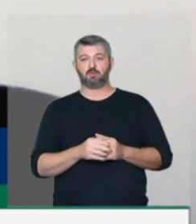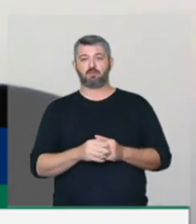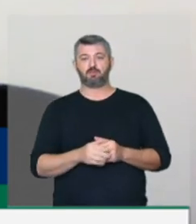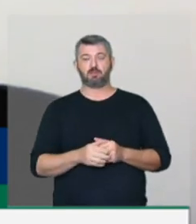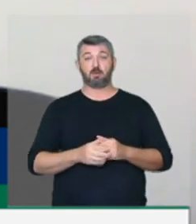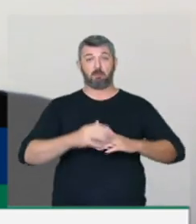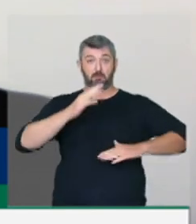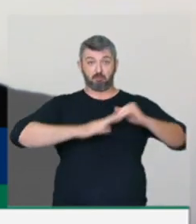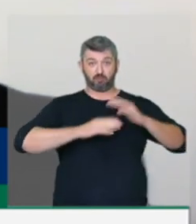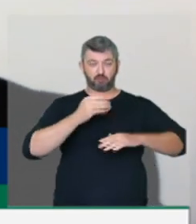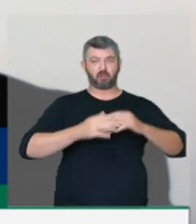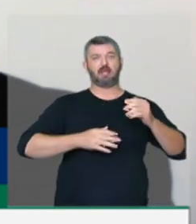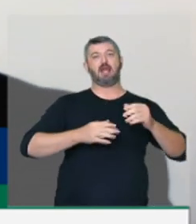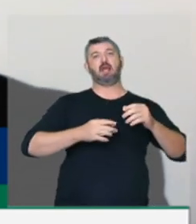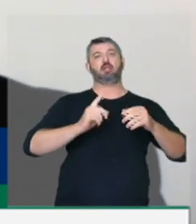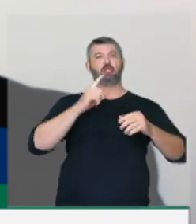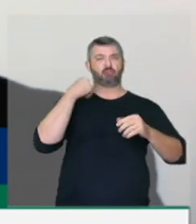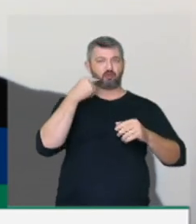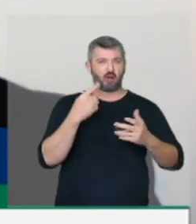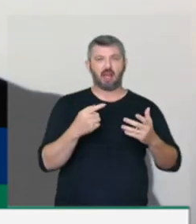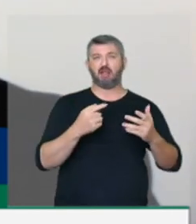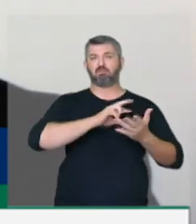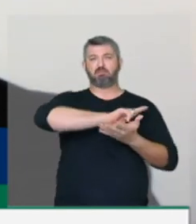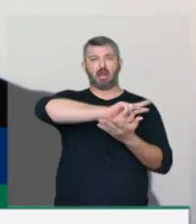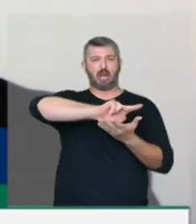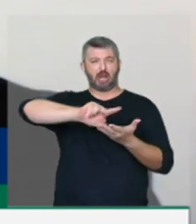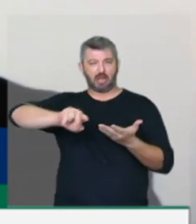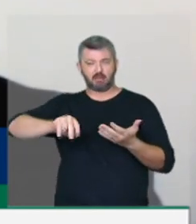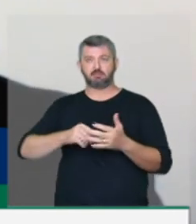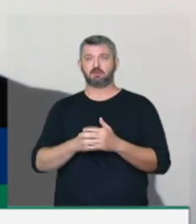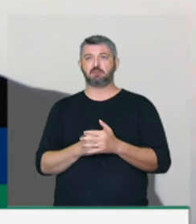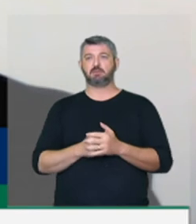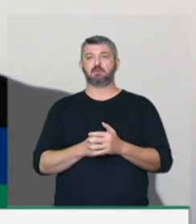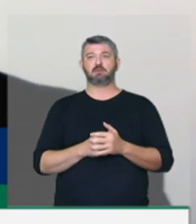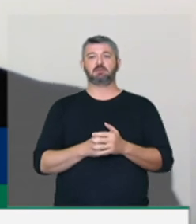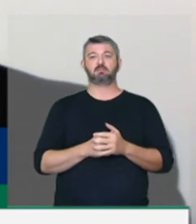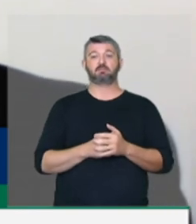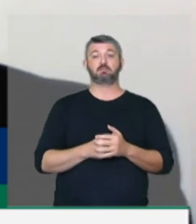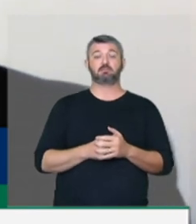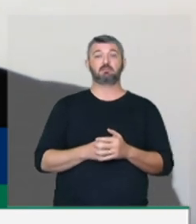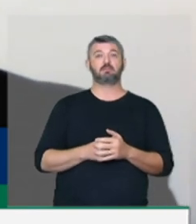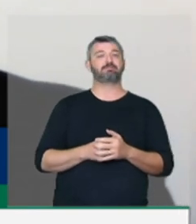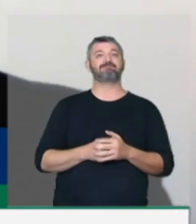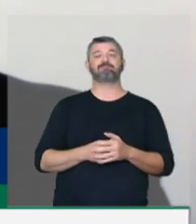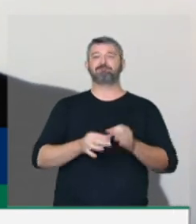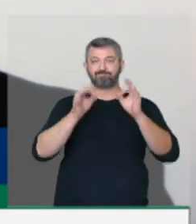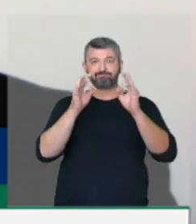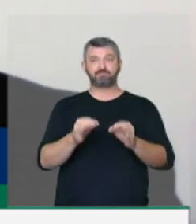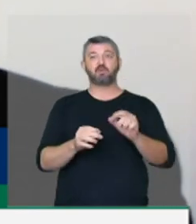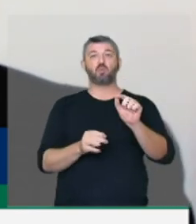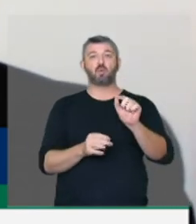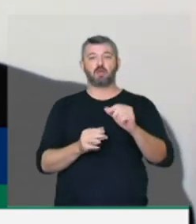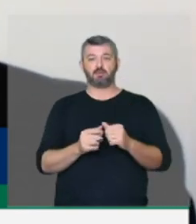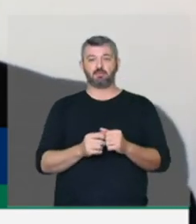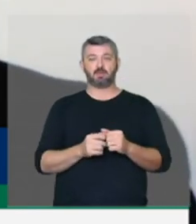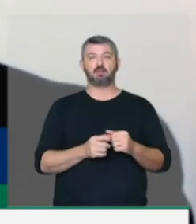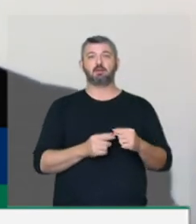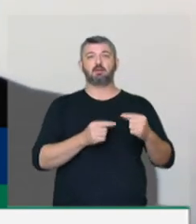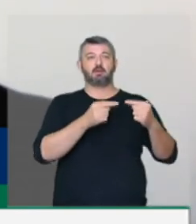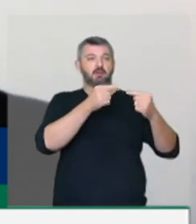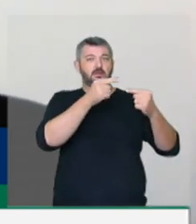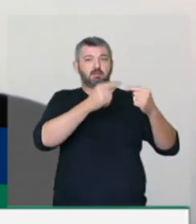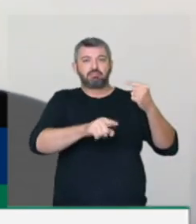juristas experientes de todos os espectros políticos na certeza de que há minimamente